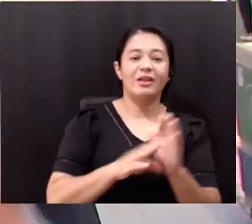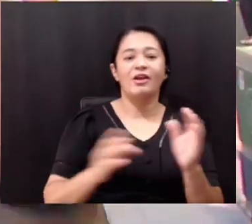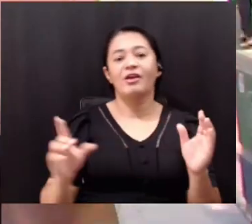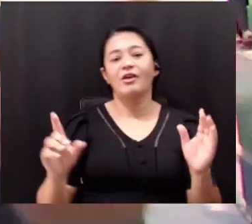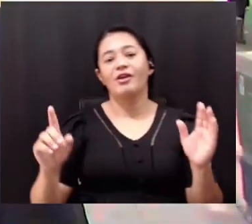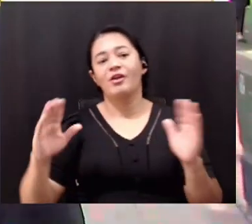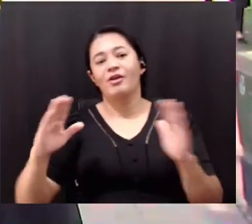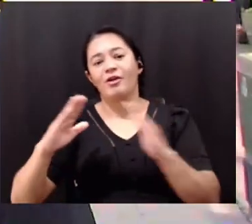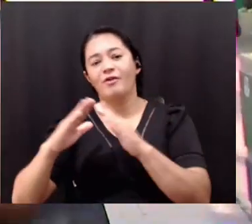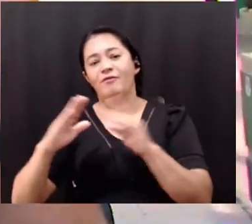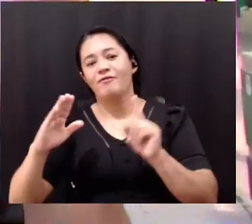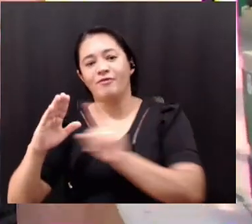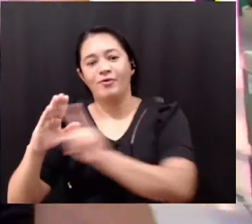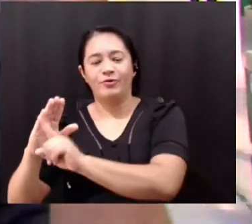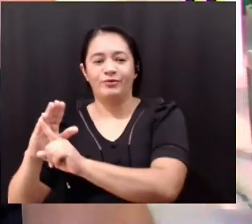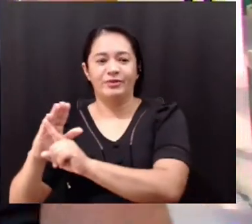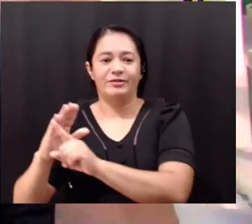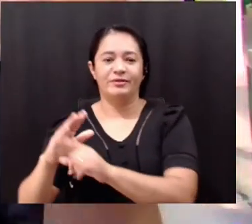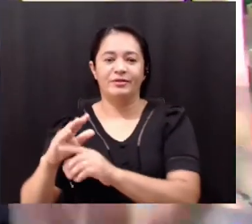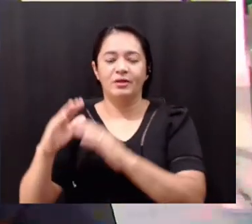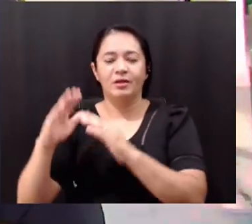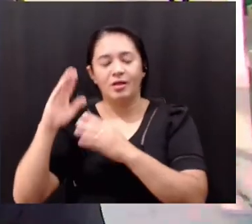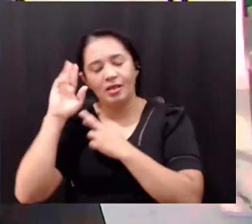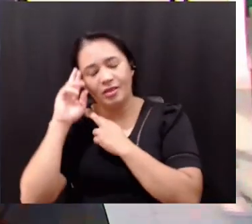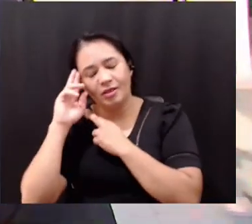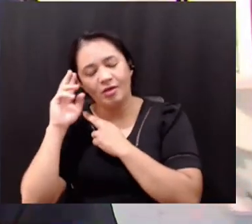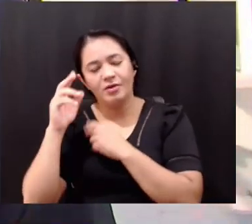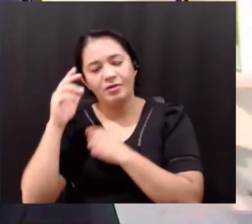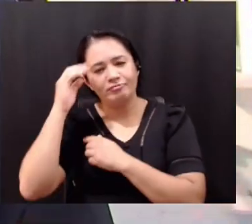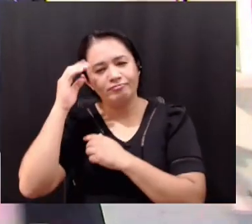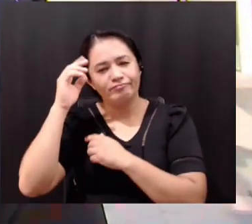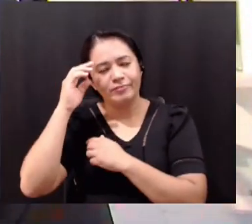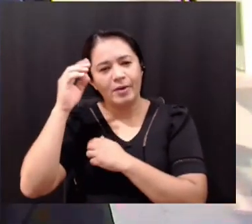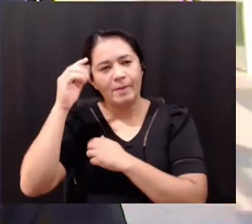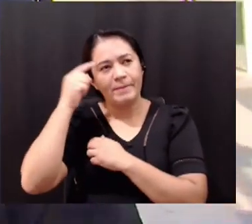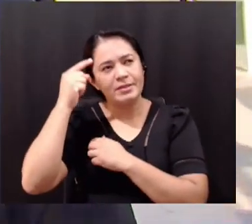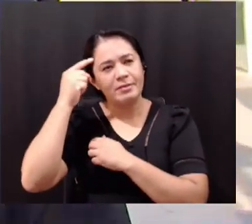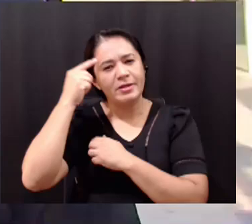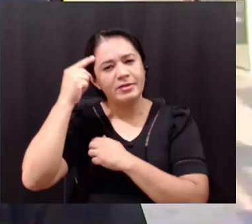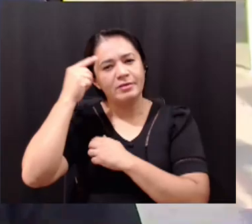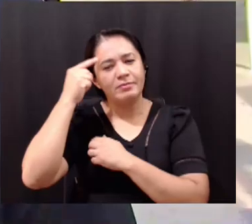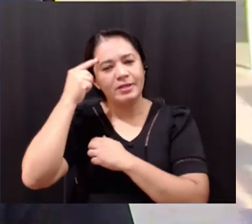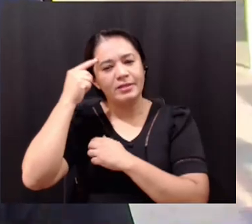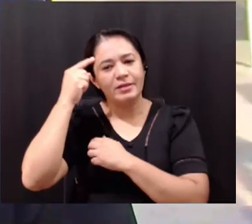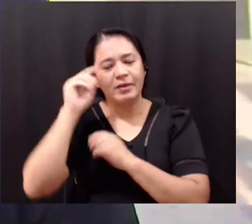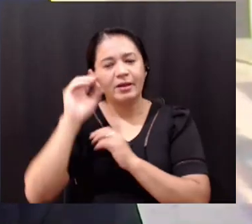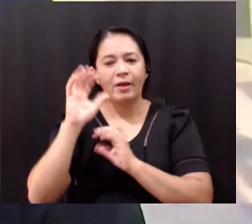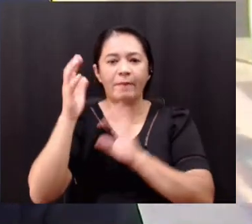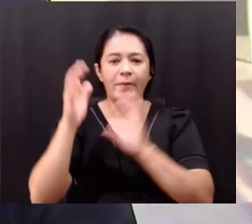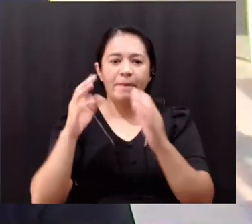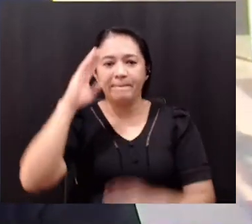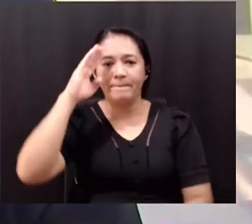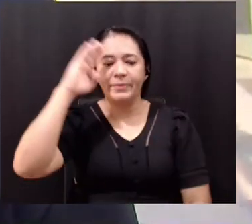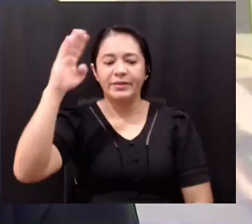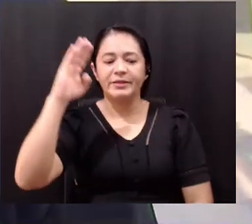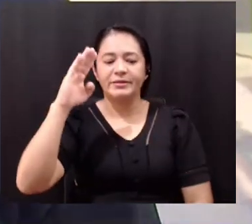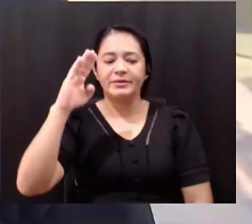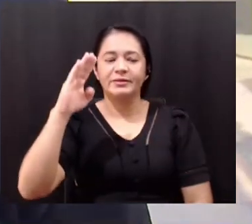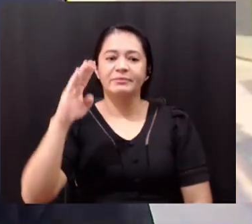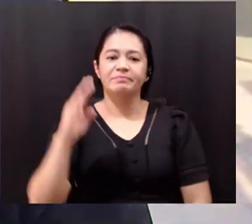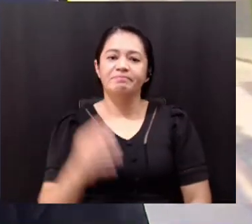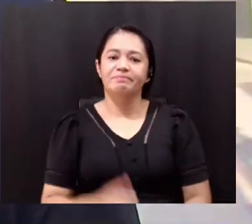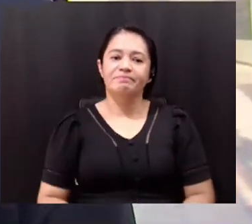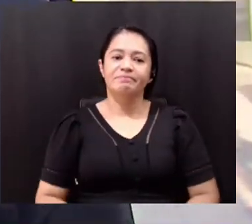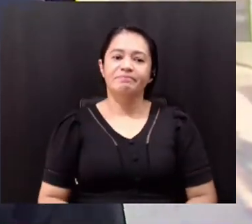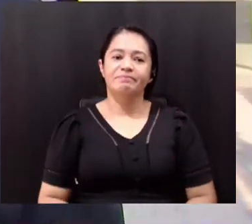vai dormir, você vai estar com aquilo na cabeça, você continua pensando em alguma coisa que aconteceu, principalmente comissário de voo, você trabalha com pessoas, é um trabalho que às vezes pode ser